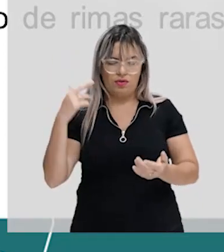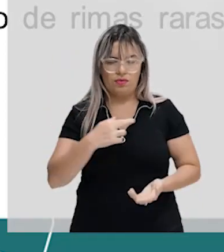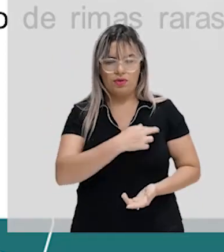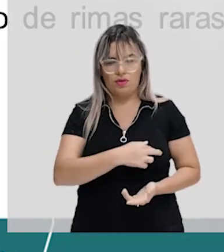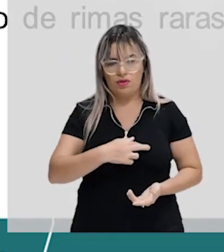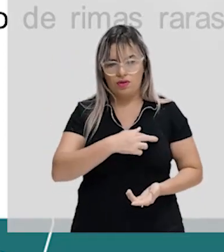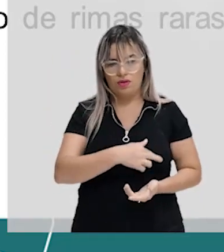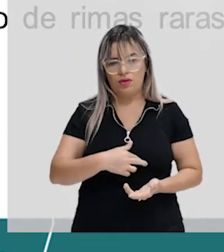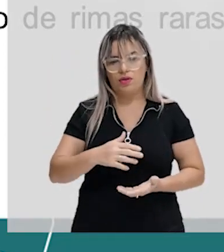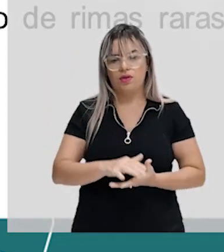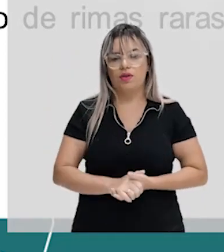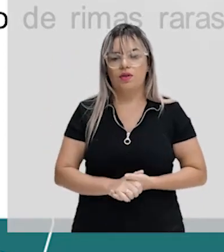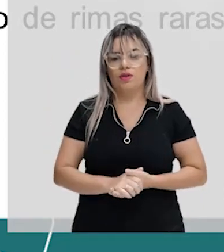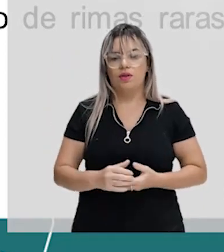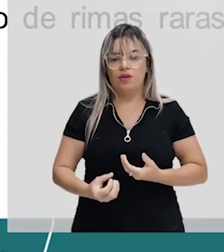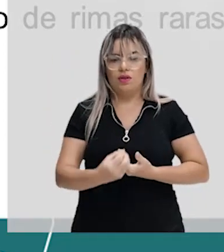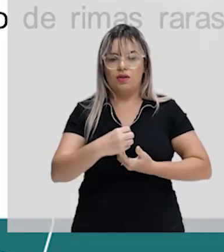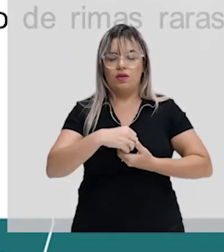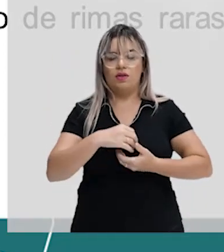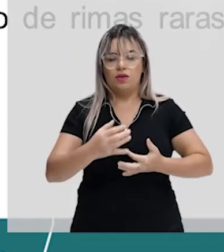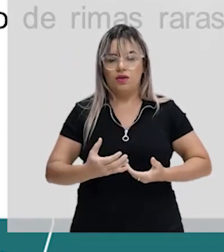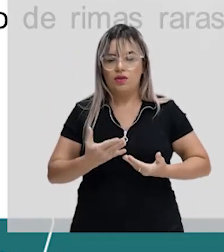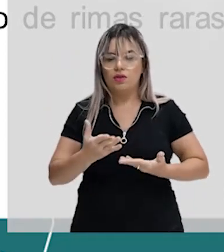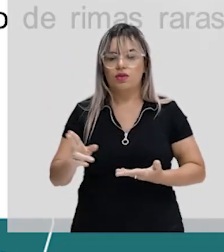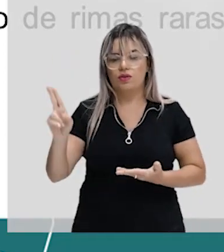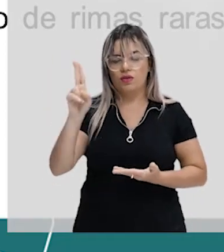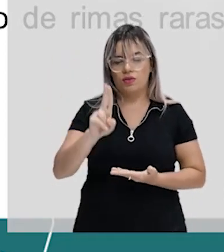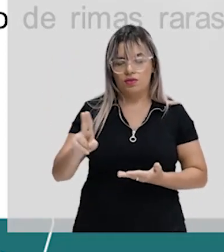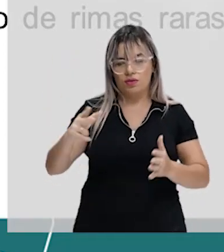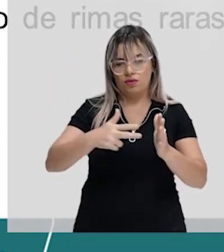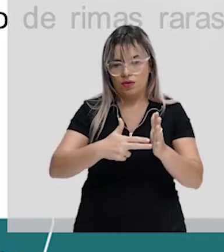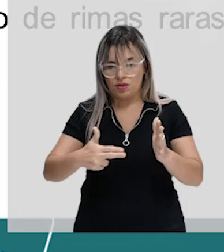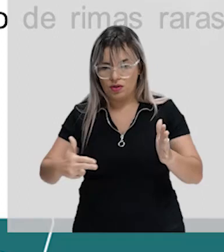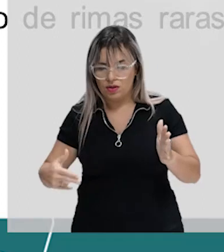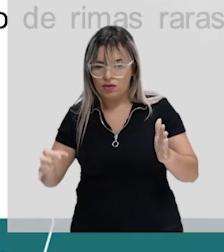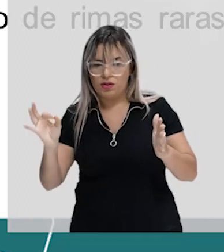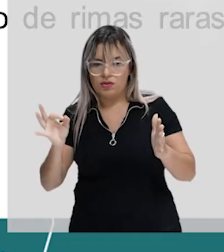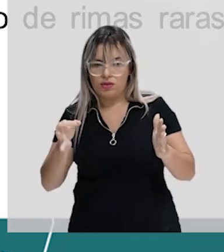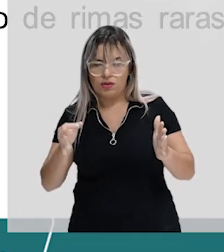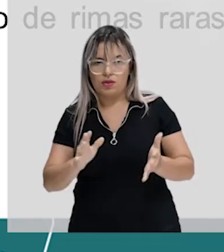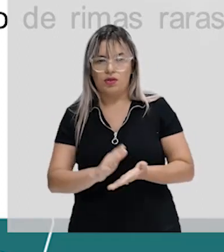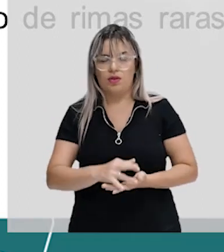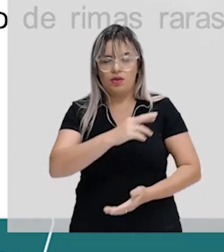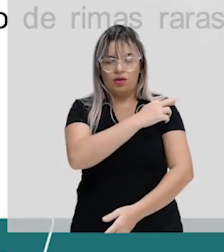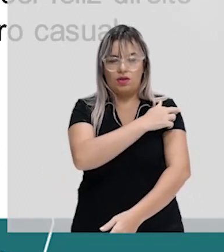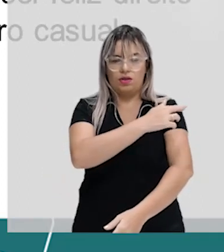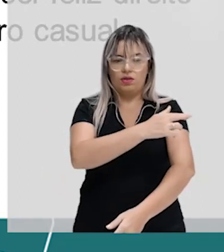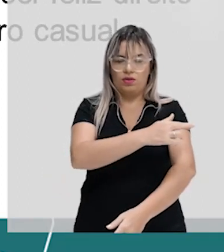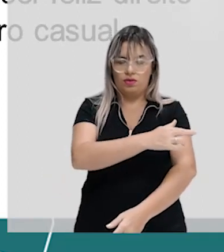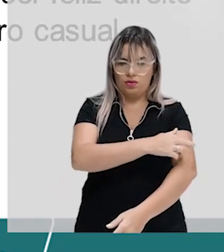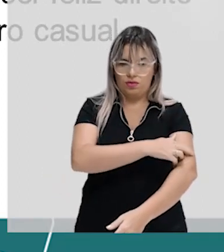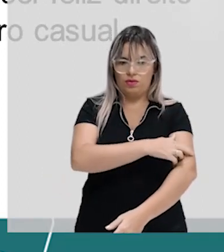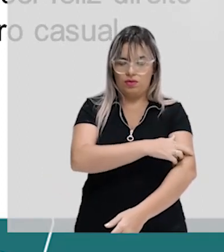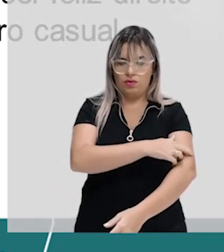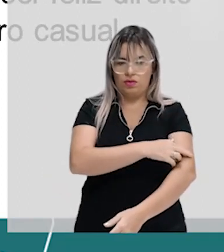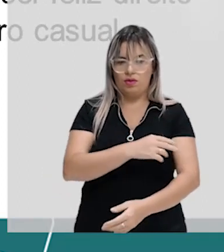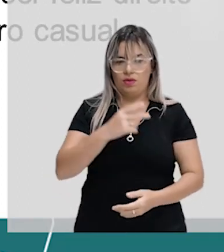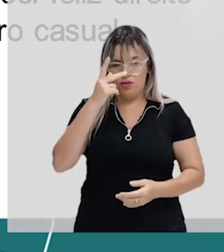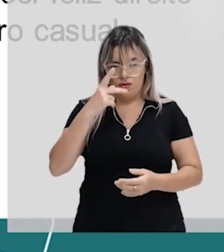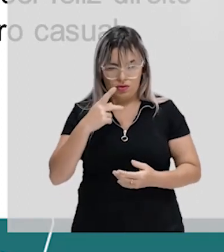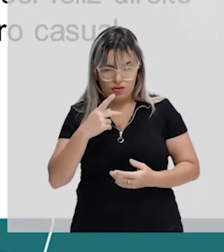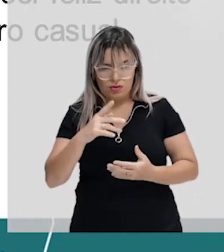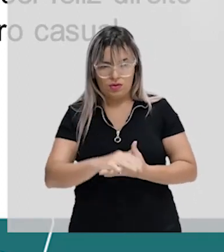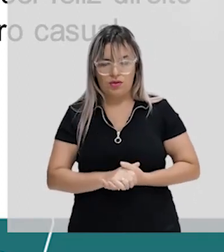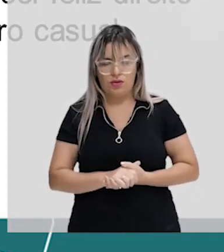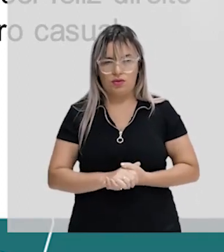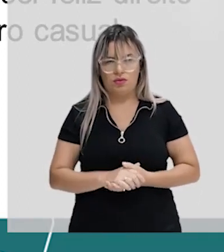Vocabulário refinado, é importante nós sabermos. Recursos como metrificação, também já falamos, vamos pular isso aqui. Está aqui, Divina